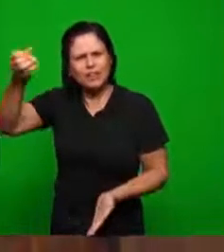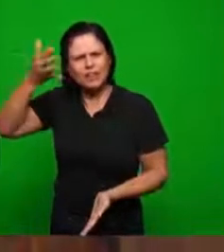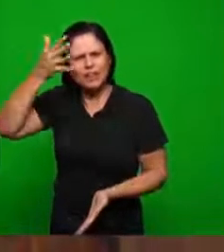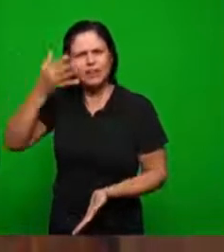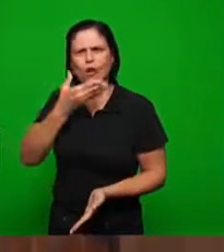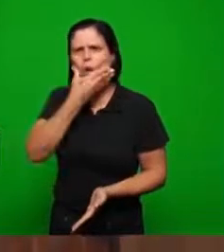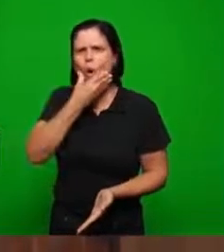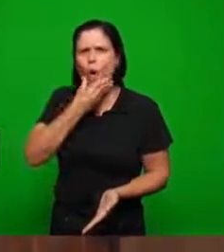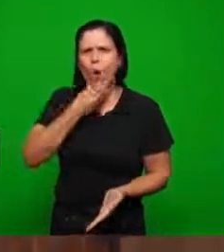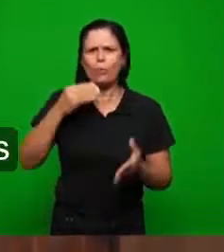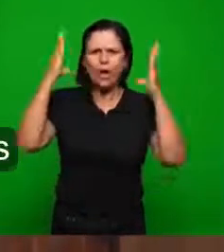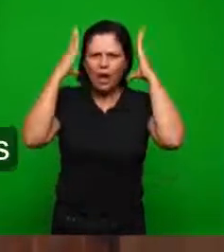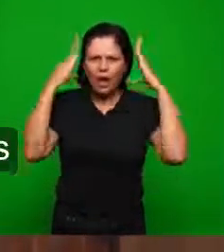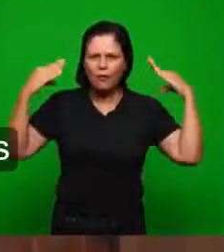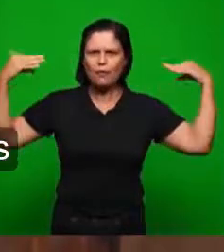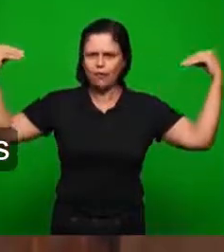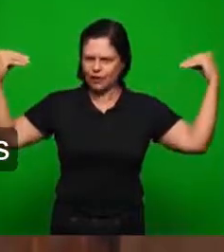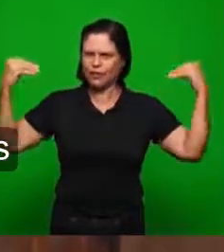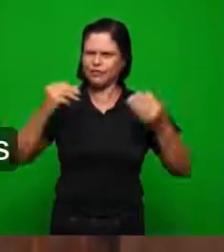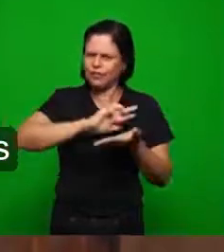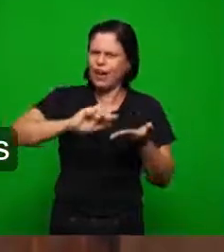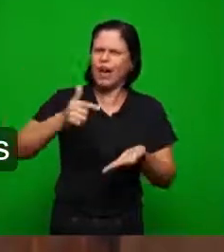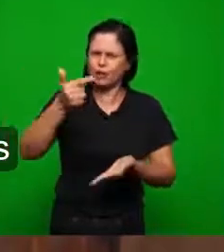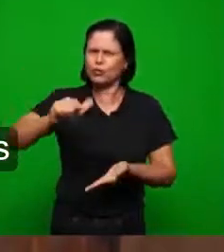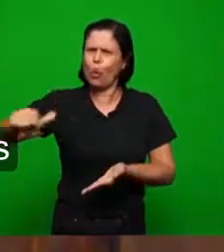a de Calvino, Zwingli e outros tantos.